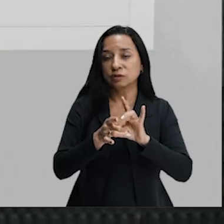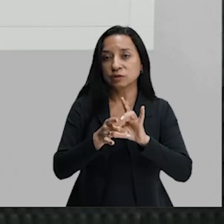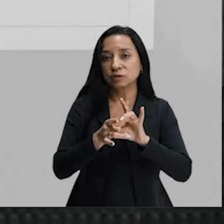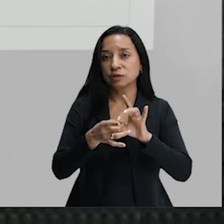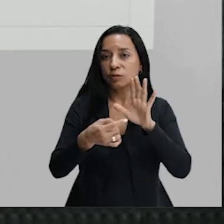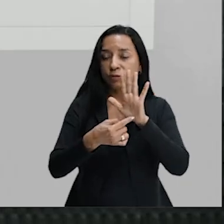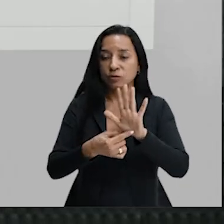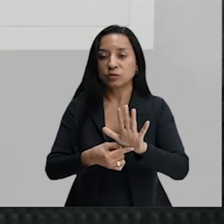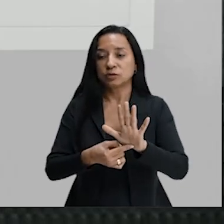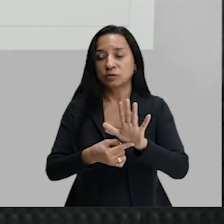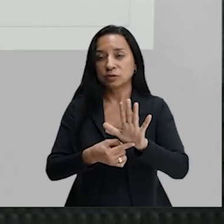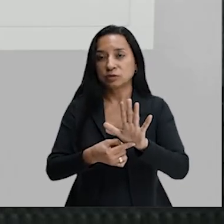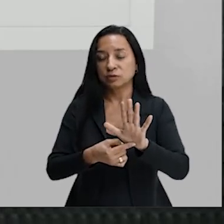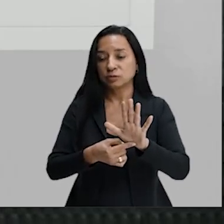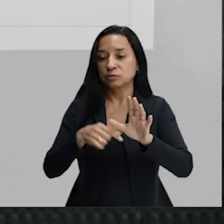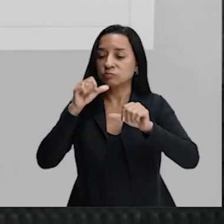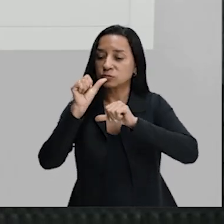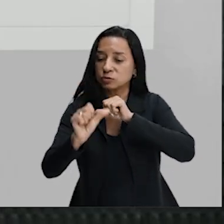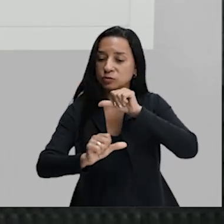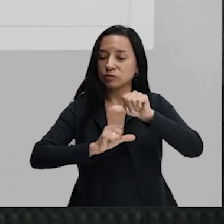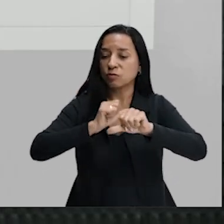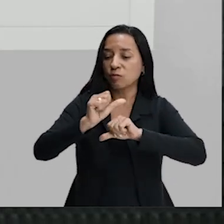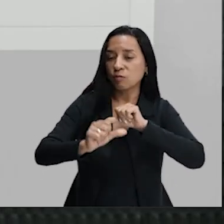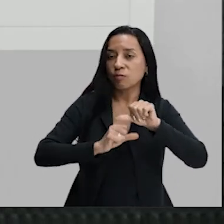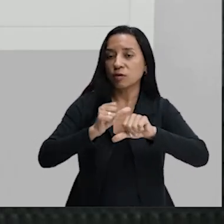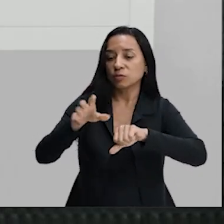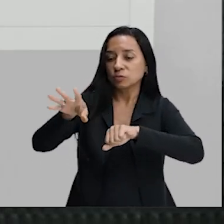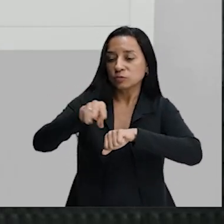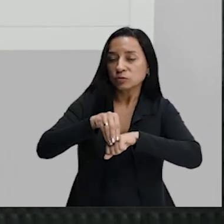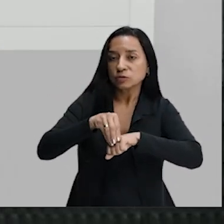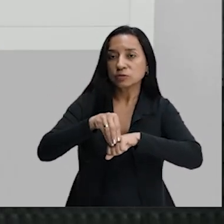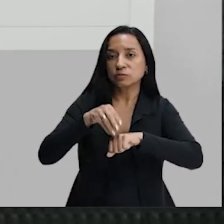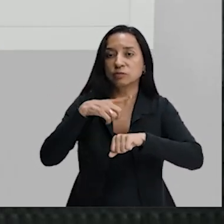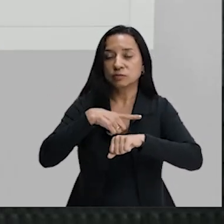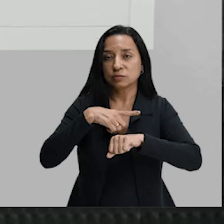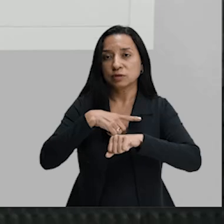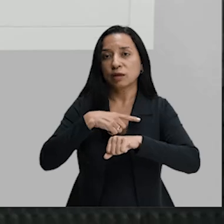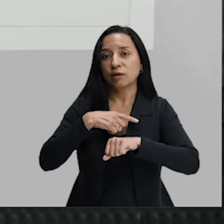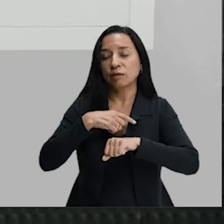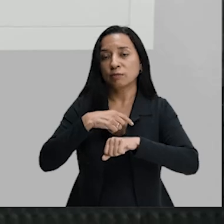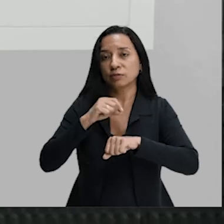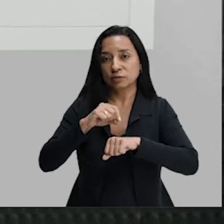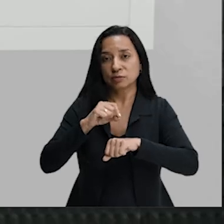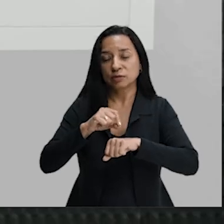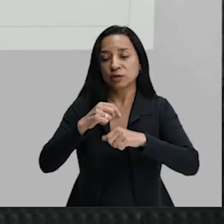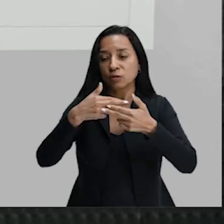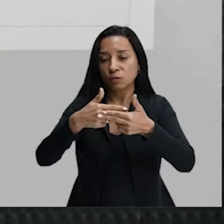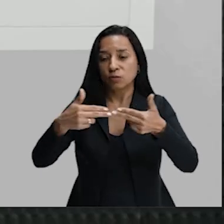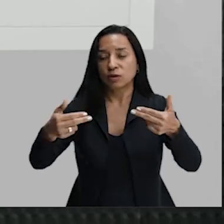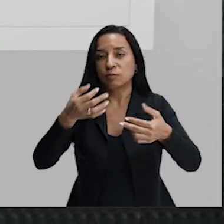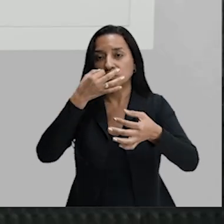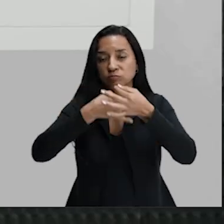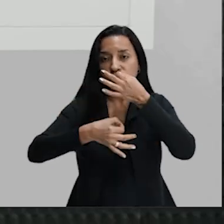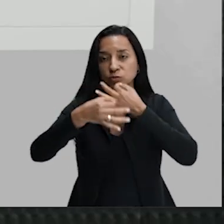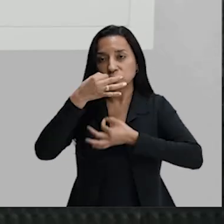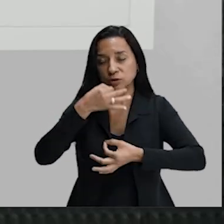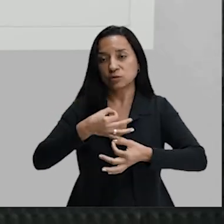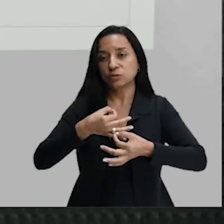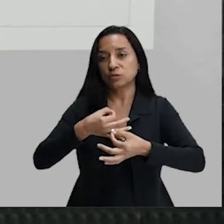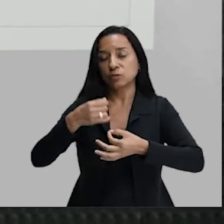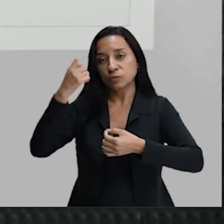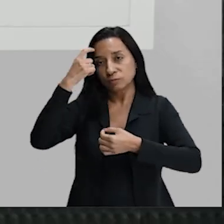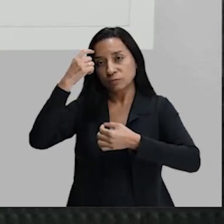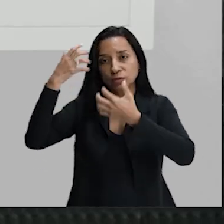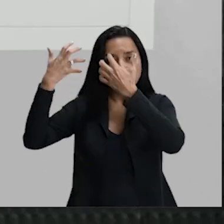trazendo, construindo mais conhecimento, nós temos aqui o elemento crítico e